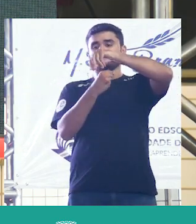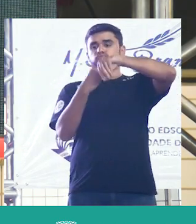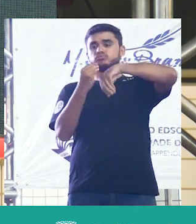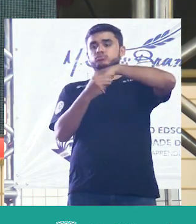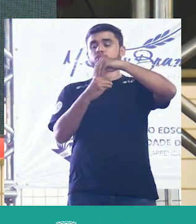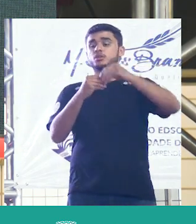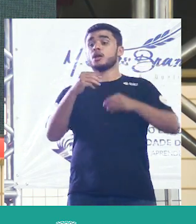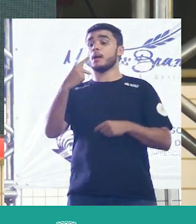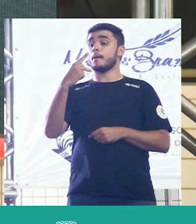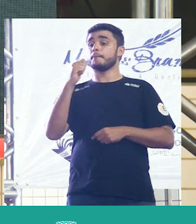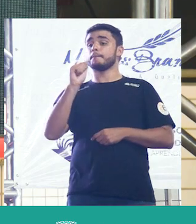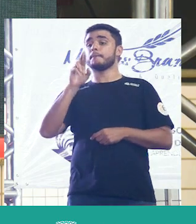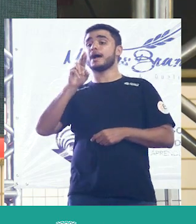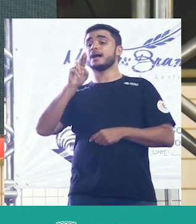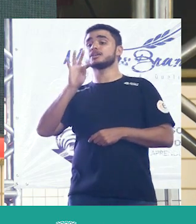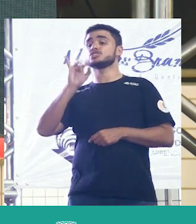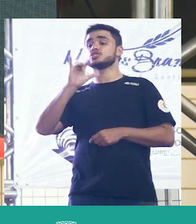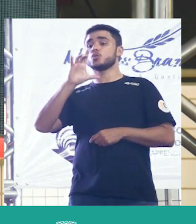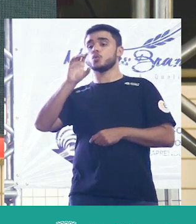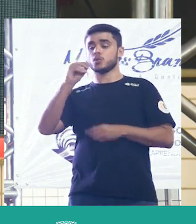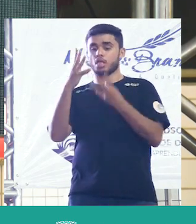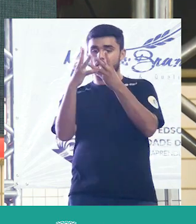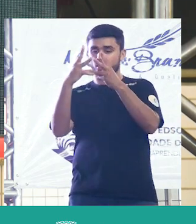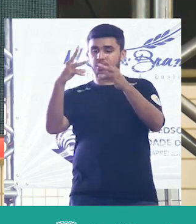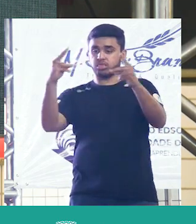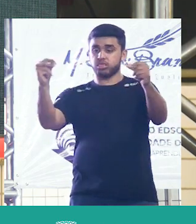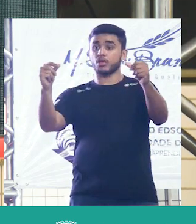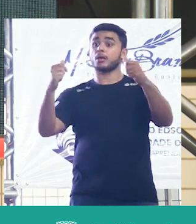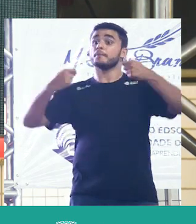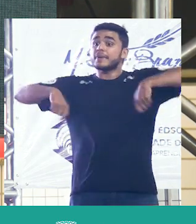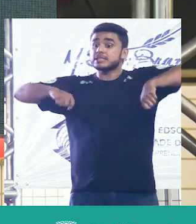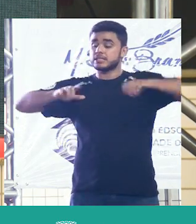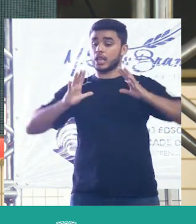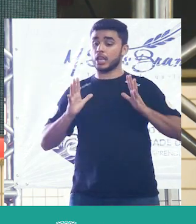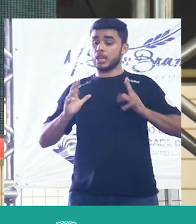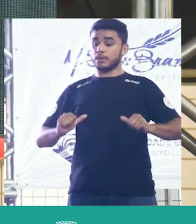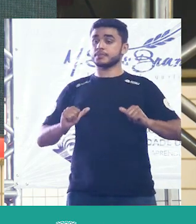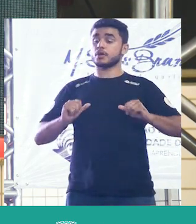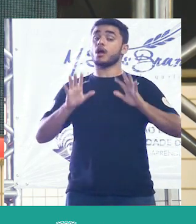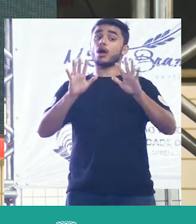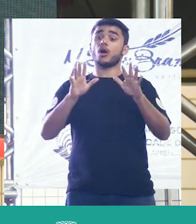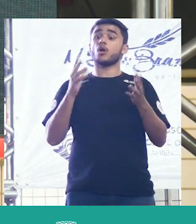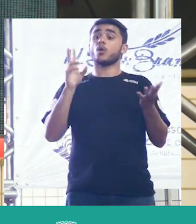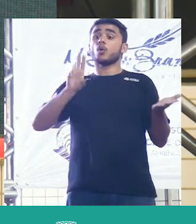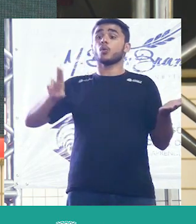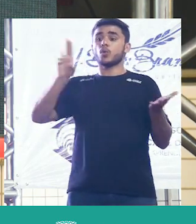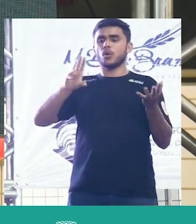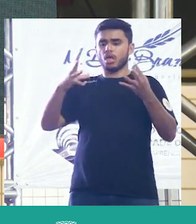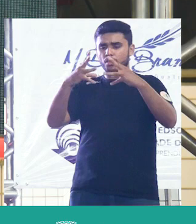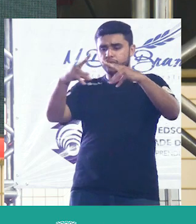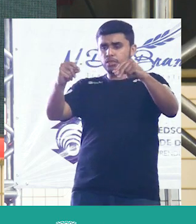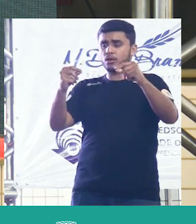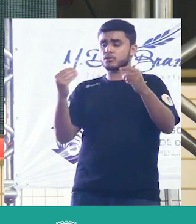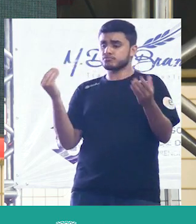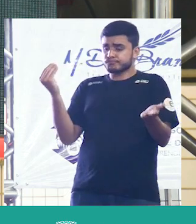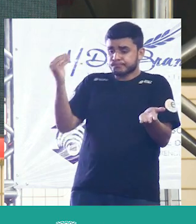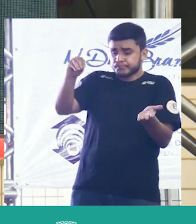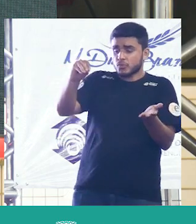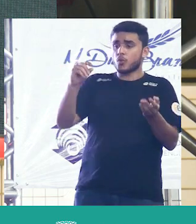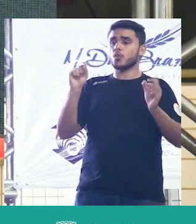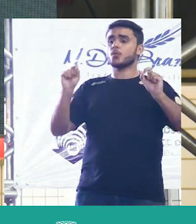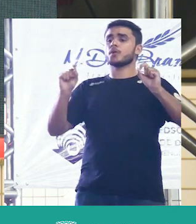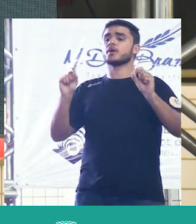em suspensão. Eu tenho que eliminar essas partículas. A substância usada para eliminar essas partículas,